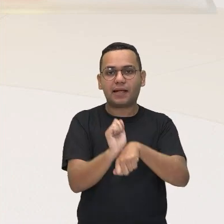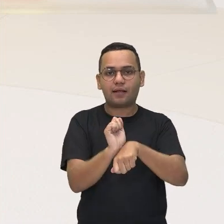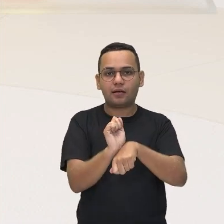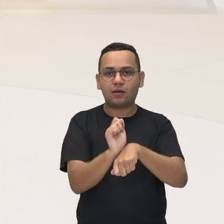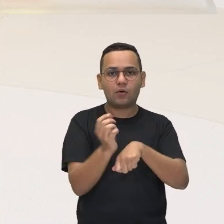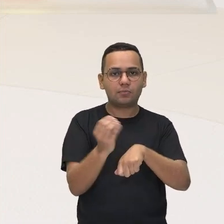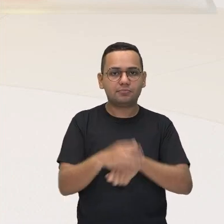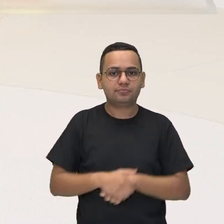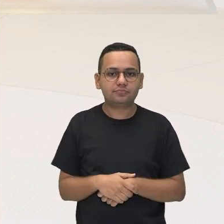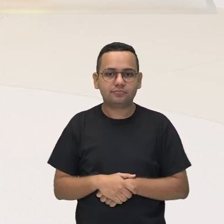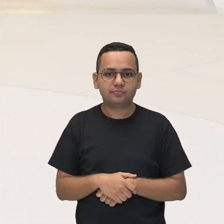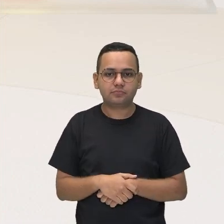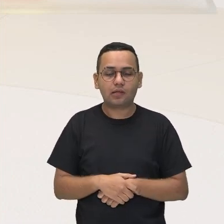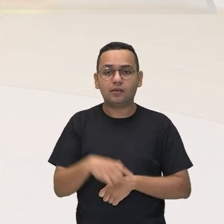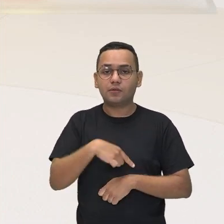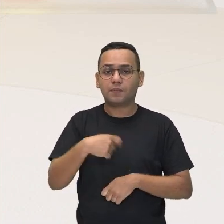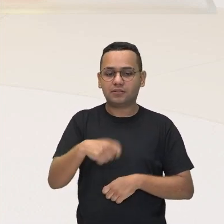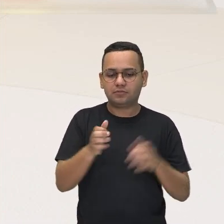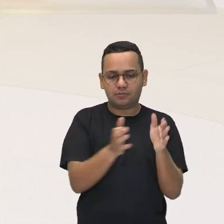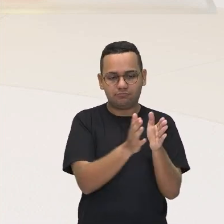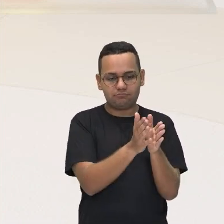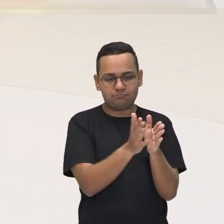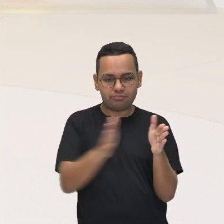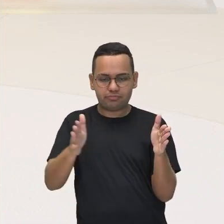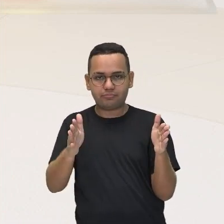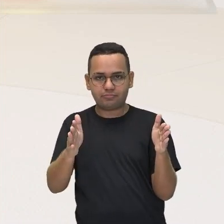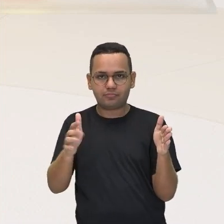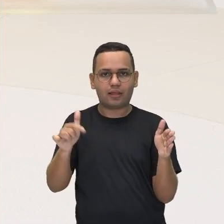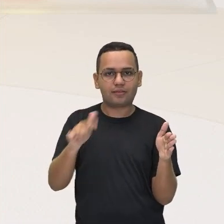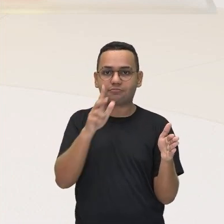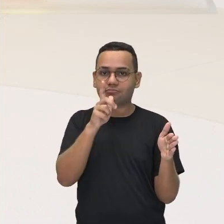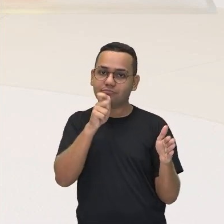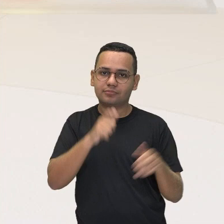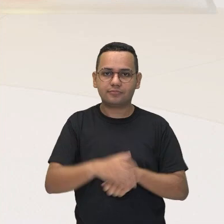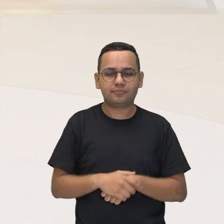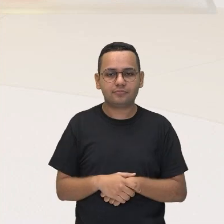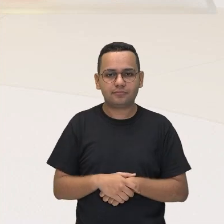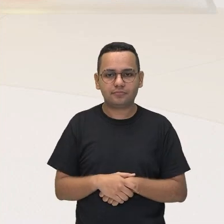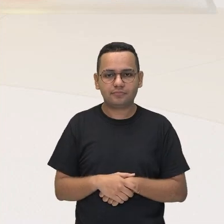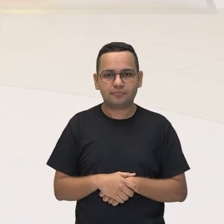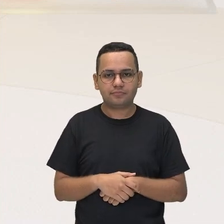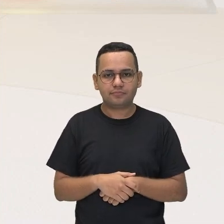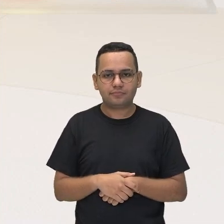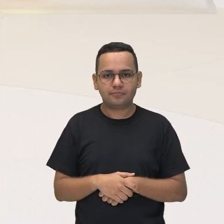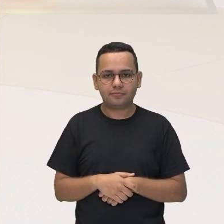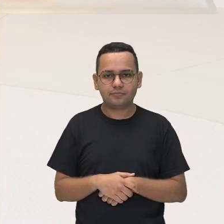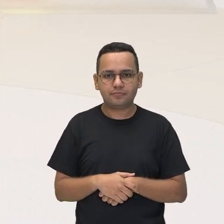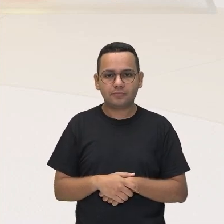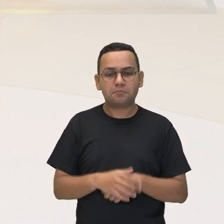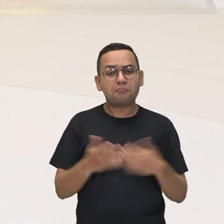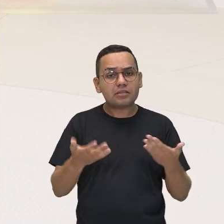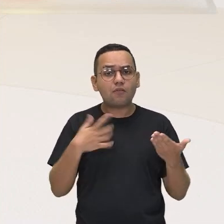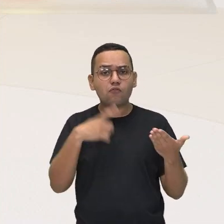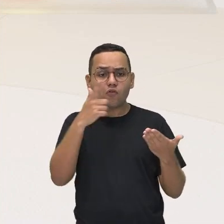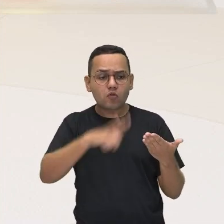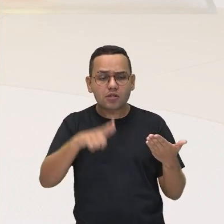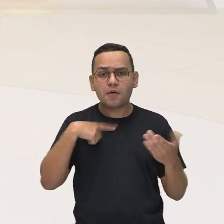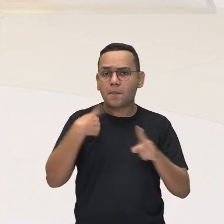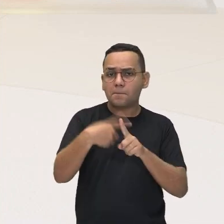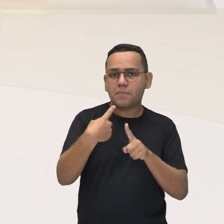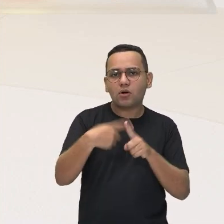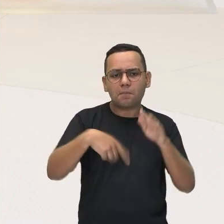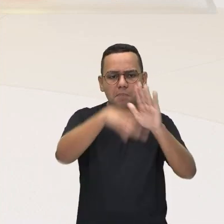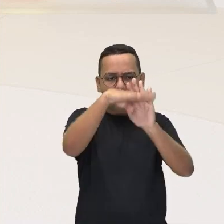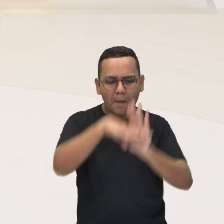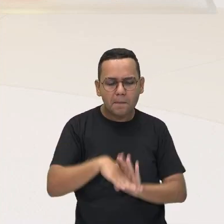vou precisar estender esse prazo. Mas eu já sei que mesmo se eu precisar estender esse prazo, eu vou conseguir, porque eu vou ajustar o meu tempo, o